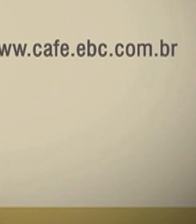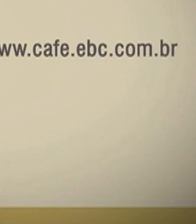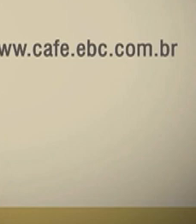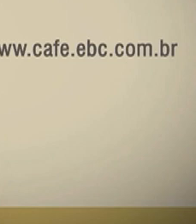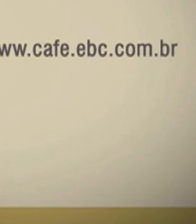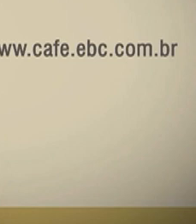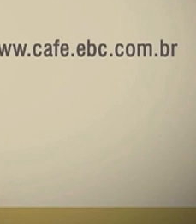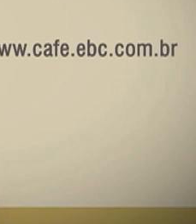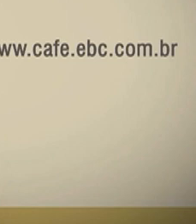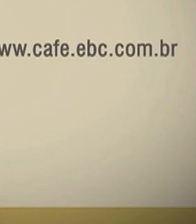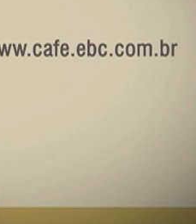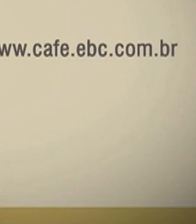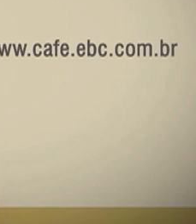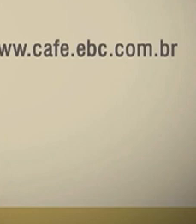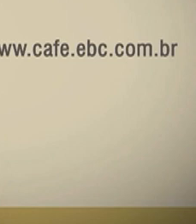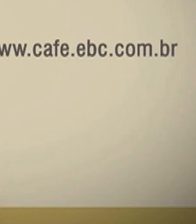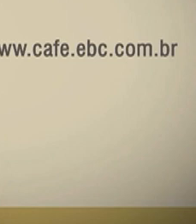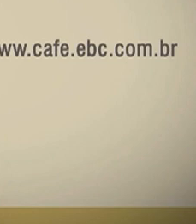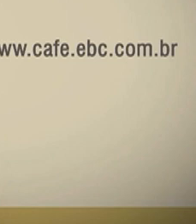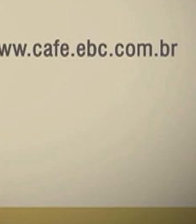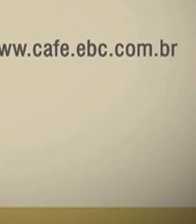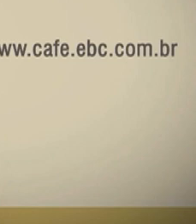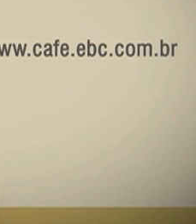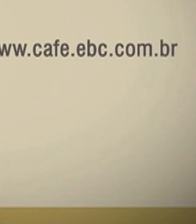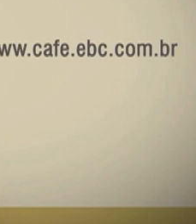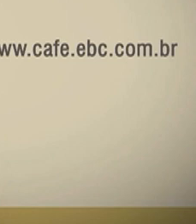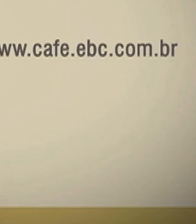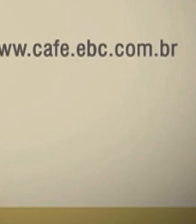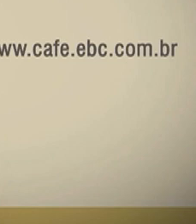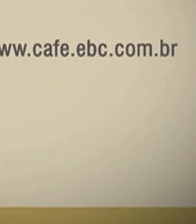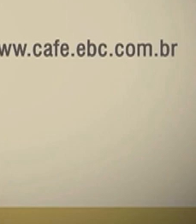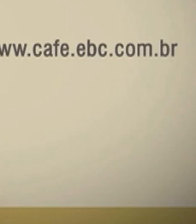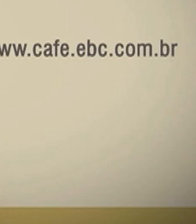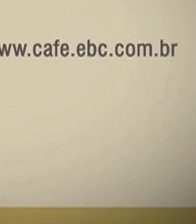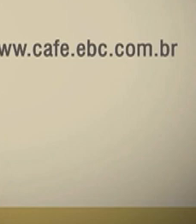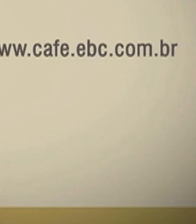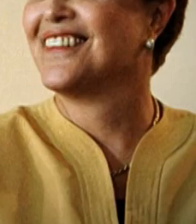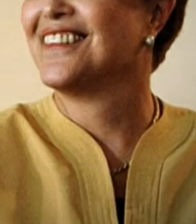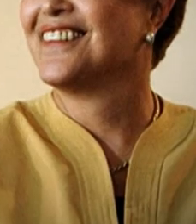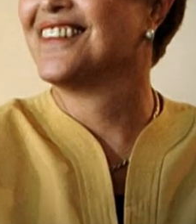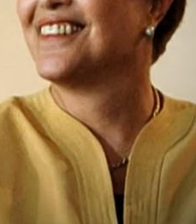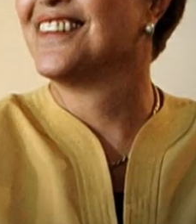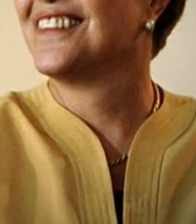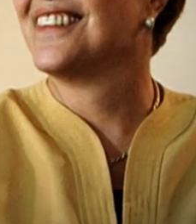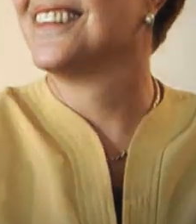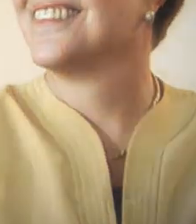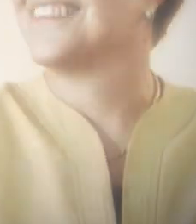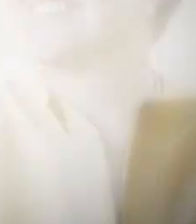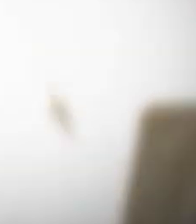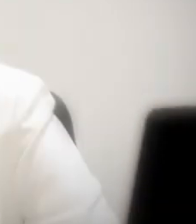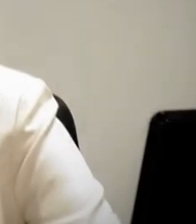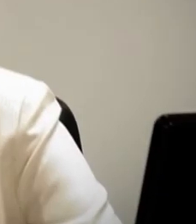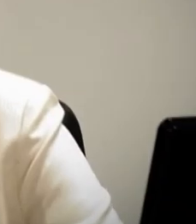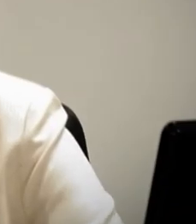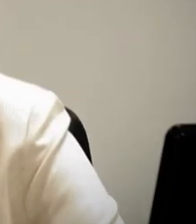www.caf.fr bc.com.br nós voltamos na próxima segunda-feira Até lá ó